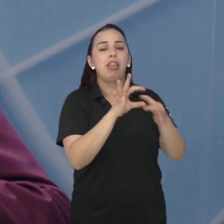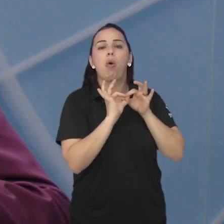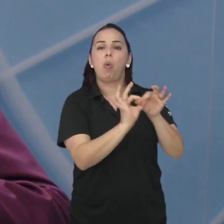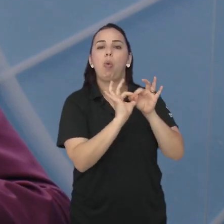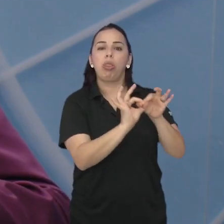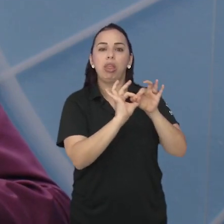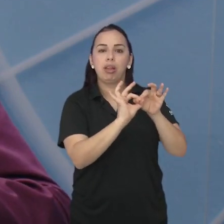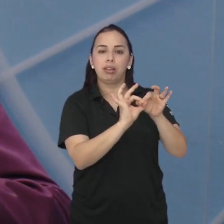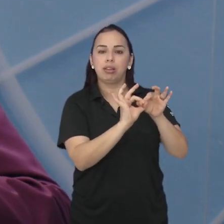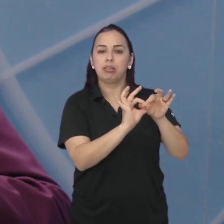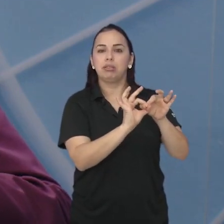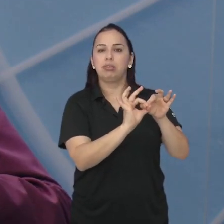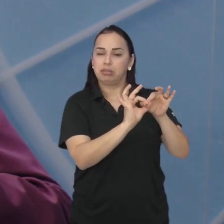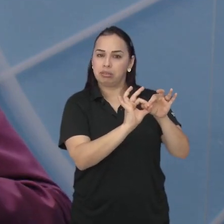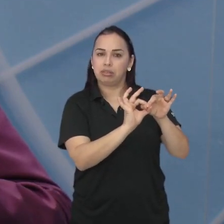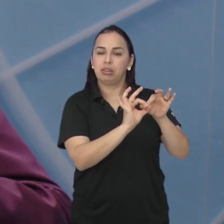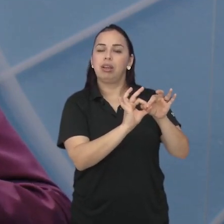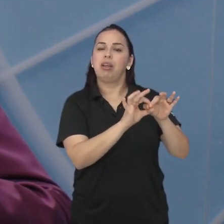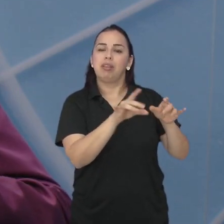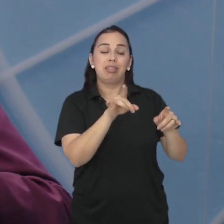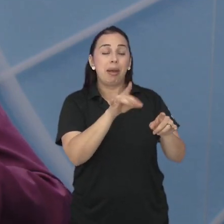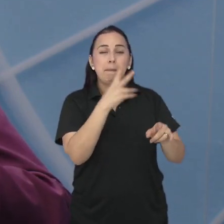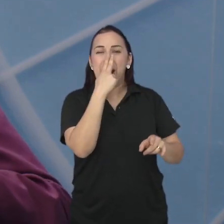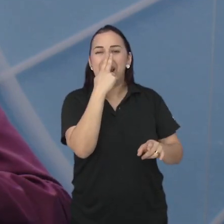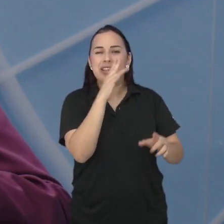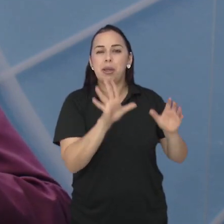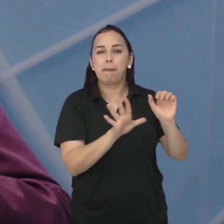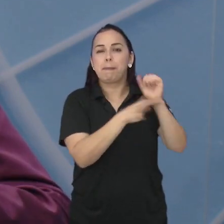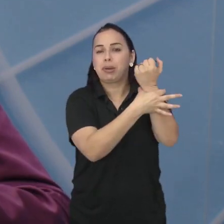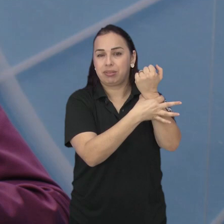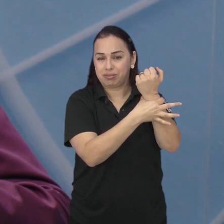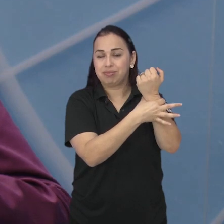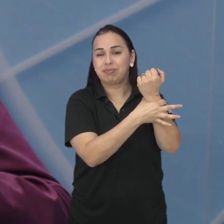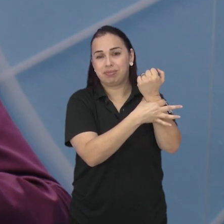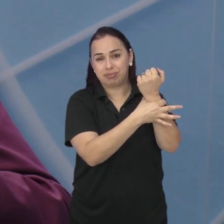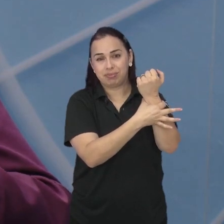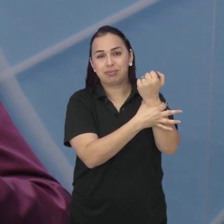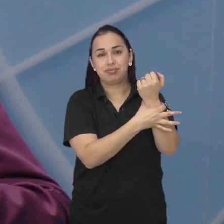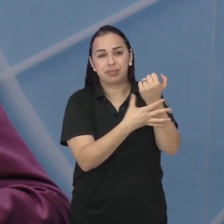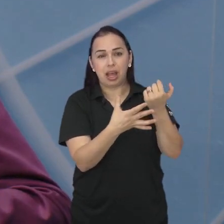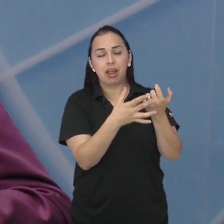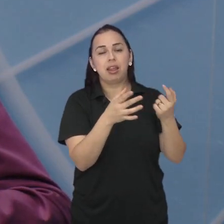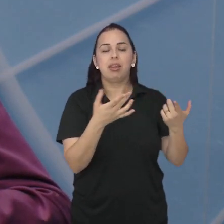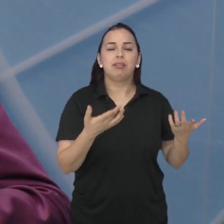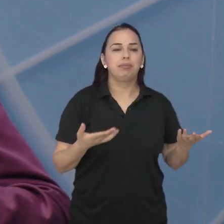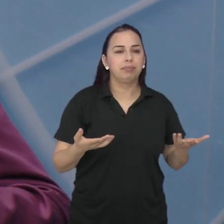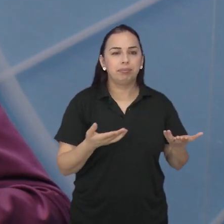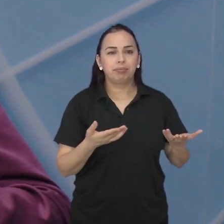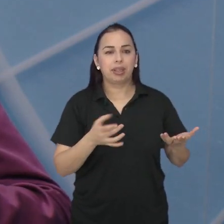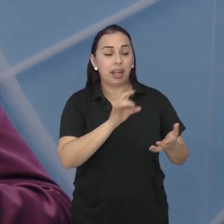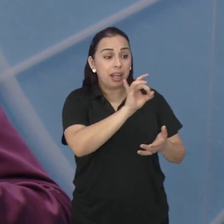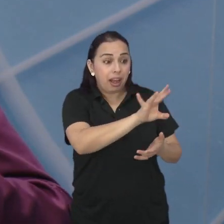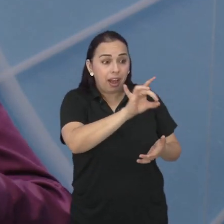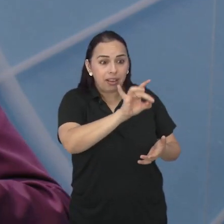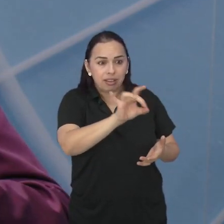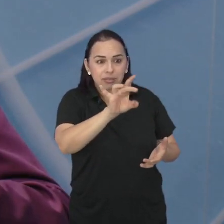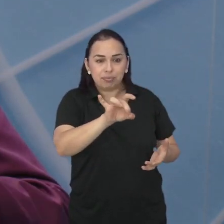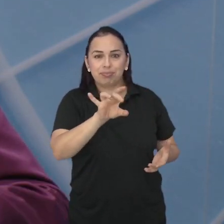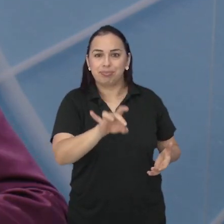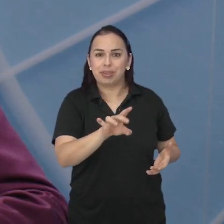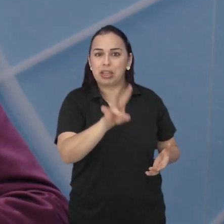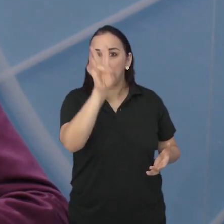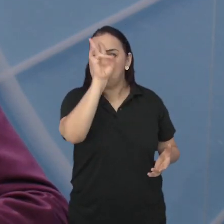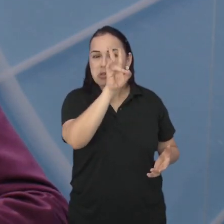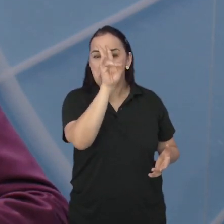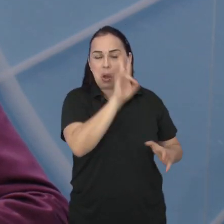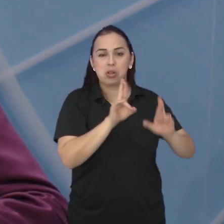gente até falou, mas tem essa união, tem essa proteção. E também, né, dá para ver que cada um ali